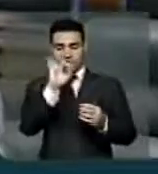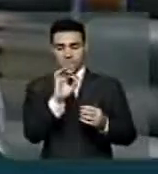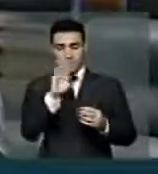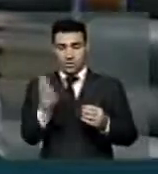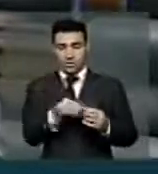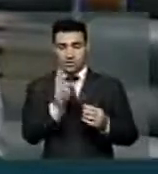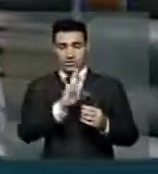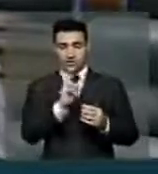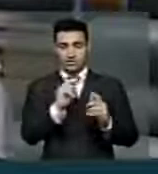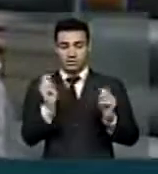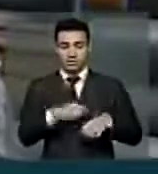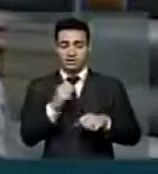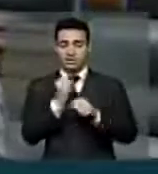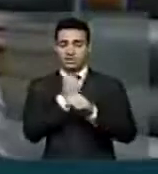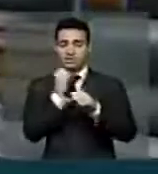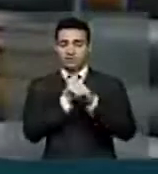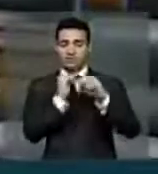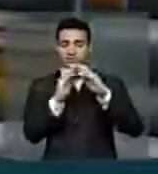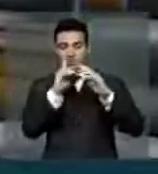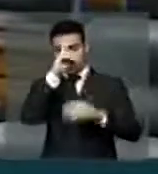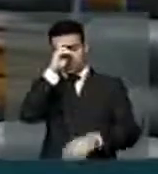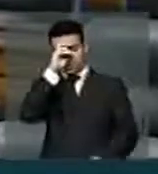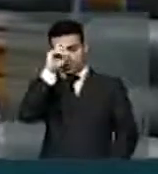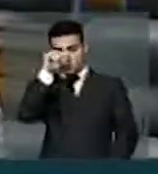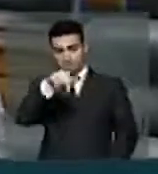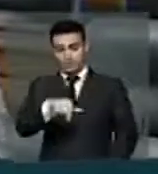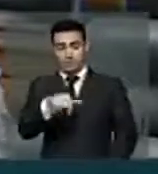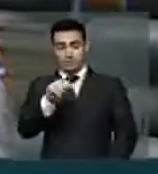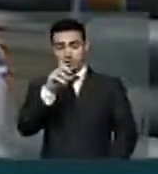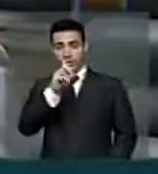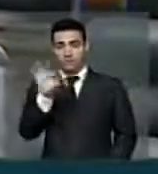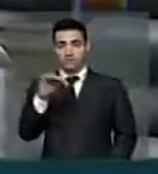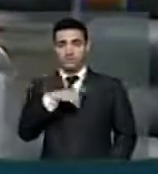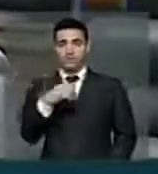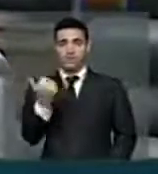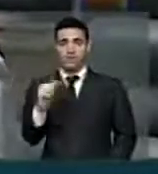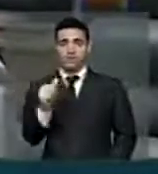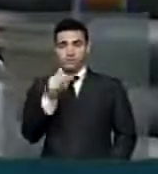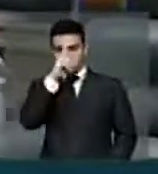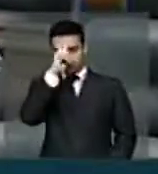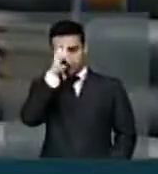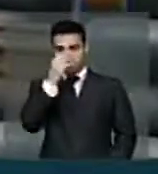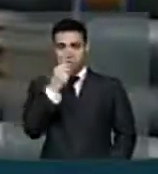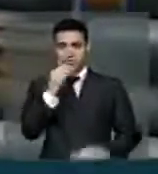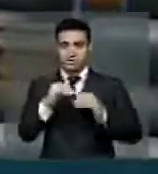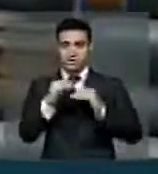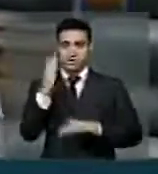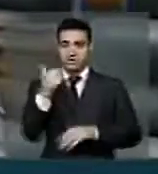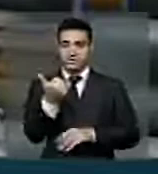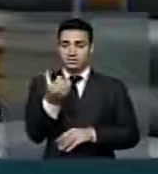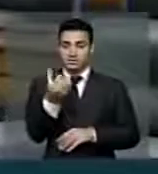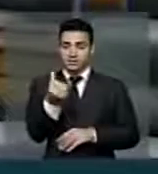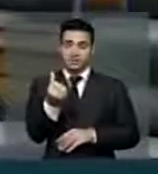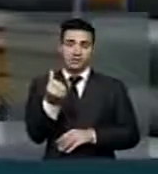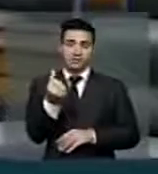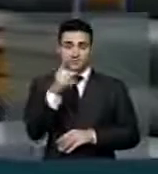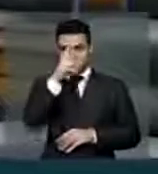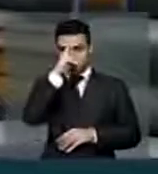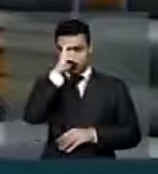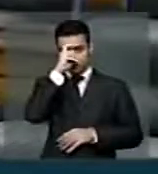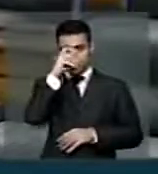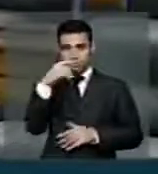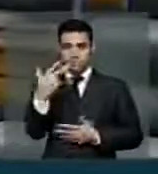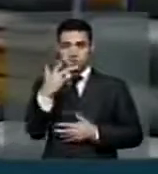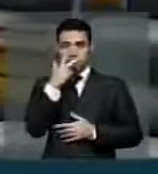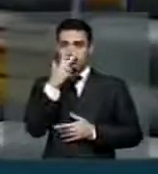de reais se constroem o hospital o Distrito Federal Tem 11 hospitais nos poderemos ter mais 16 hospitais estão não